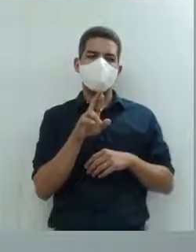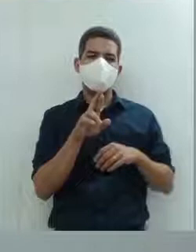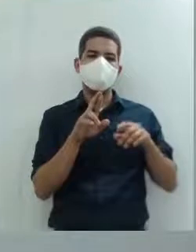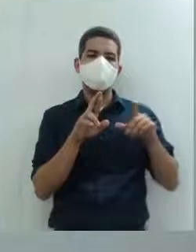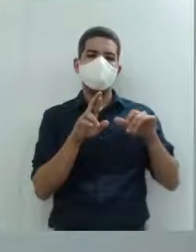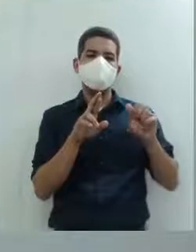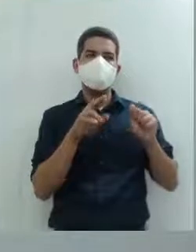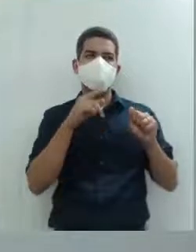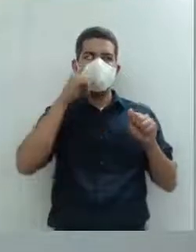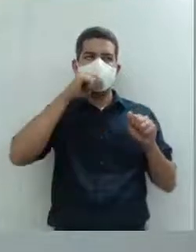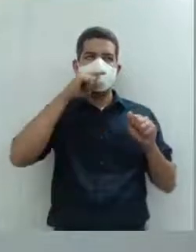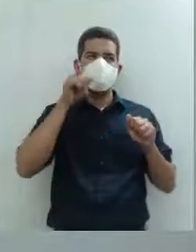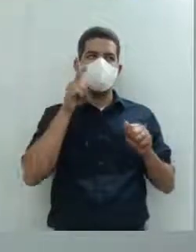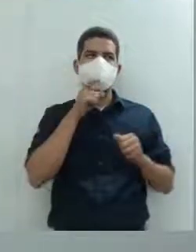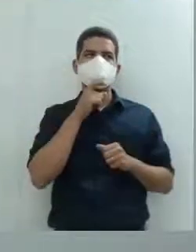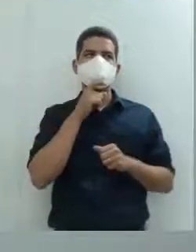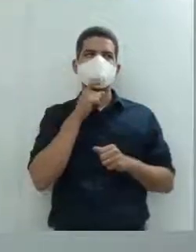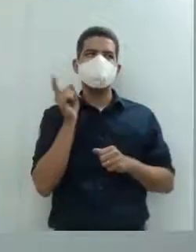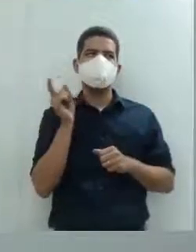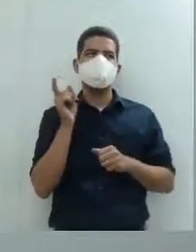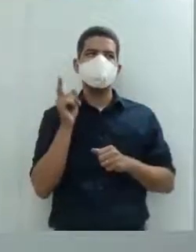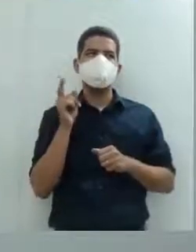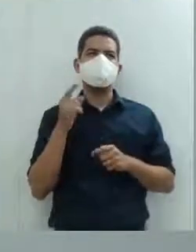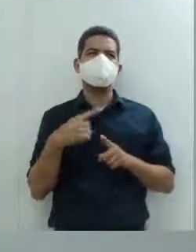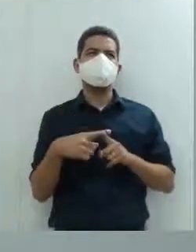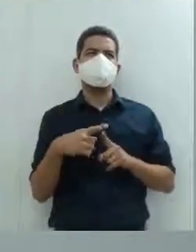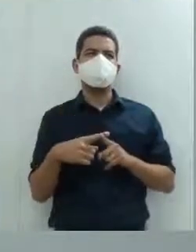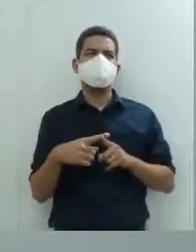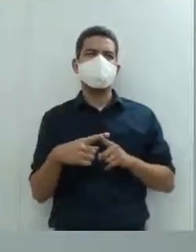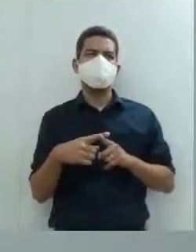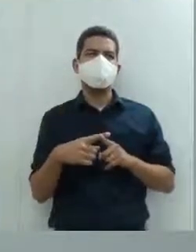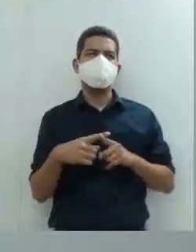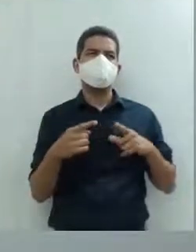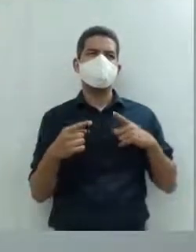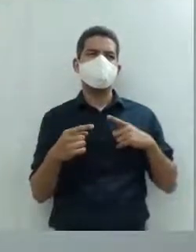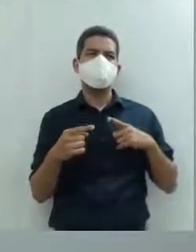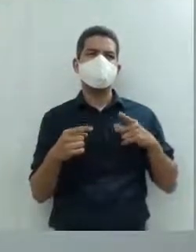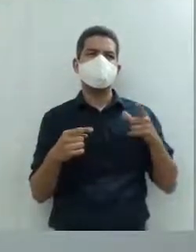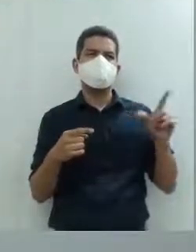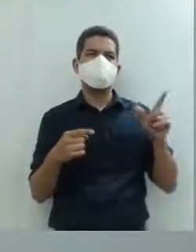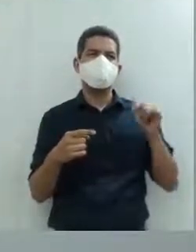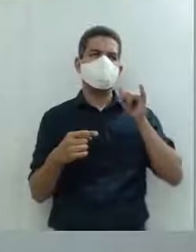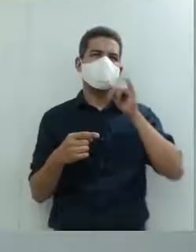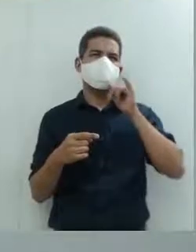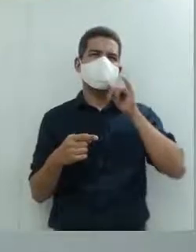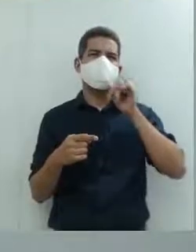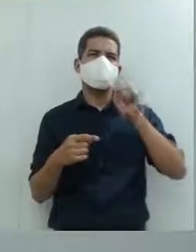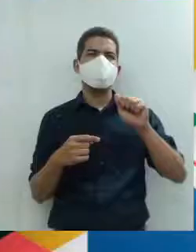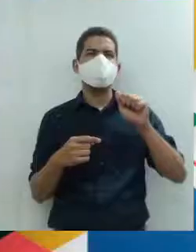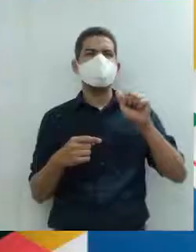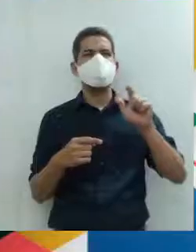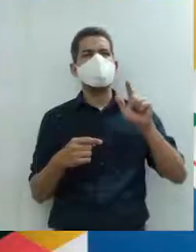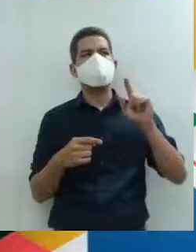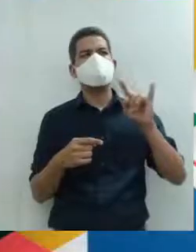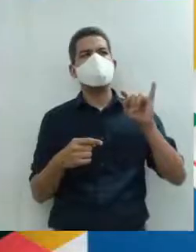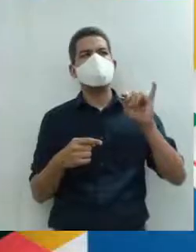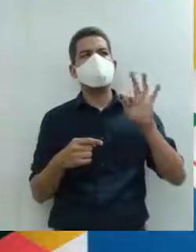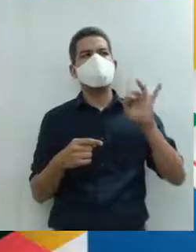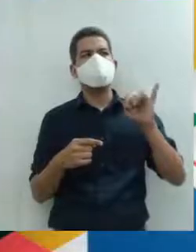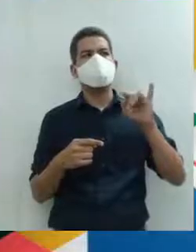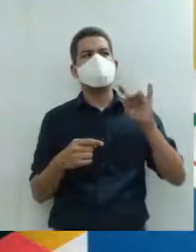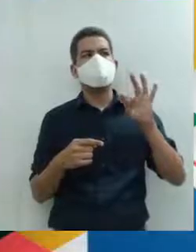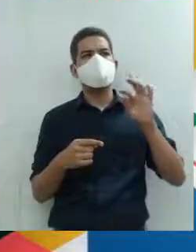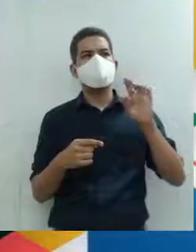que deveria ser quente e é extremamente frio. O que acontece? Aí são os outros fatores. O segundo, por exemplo, que é a